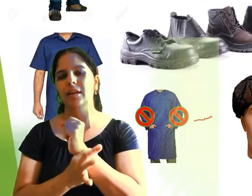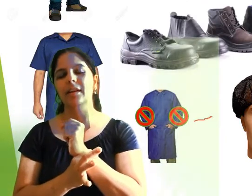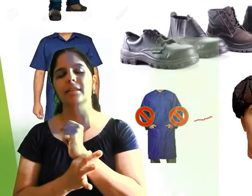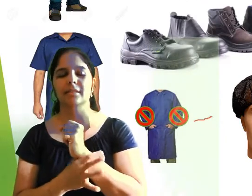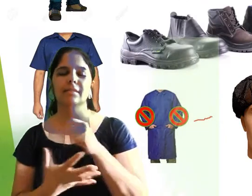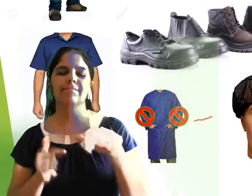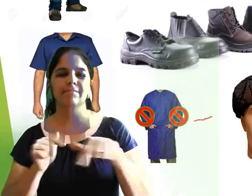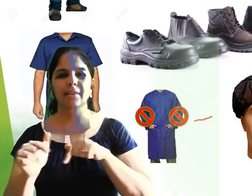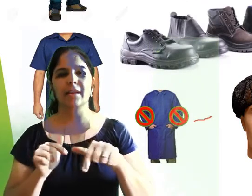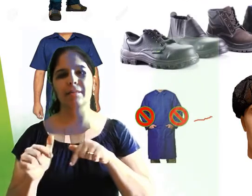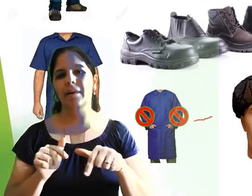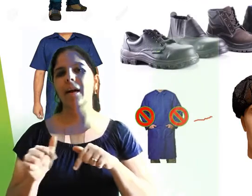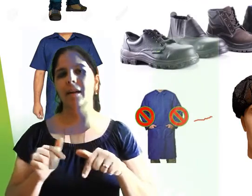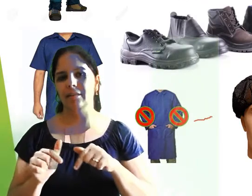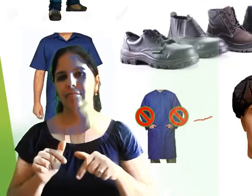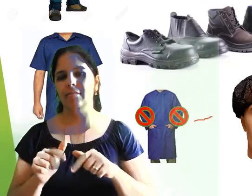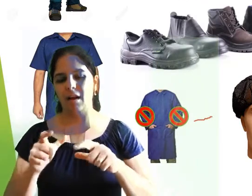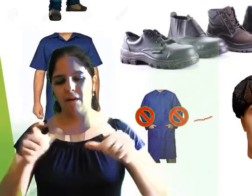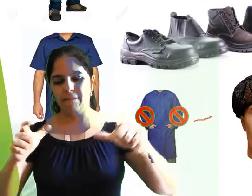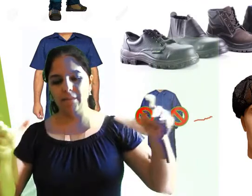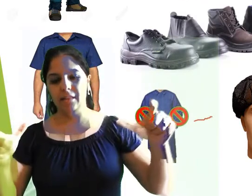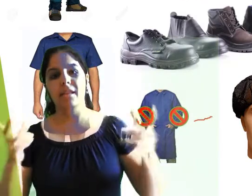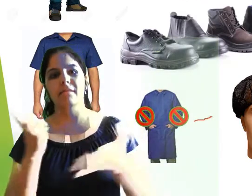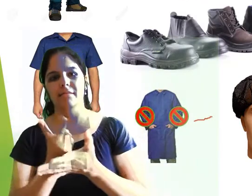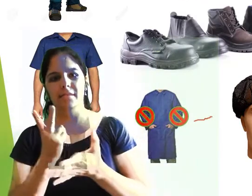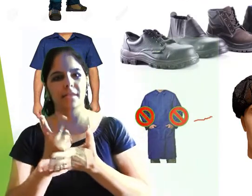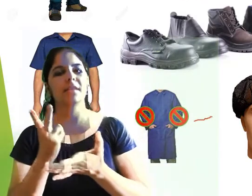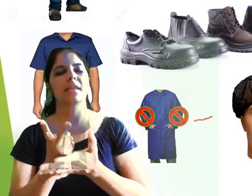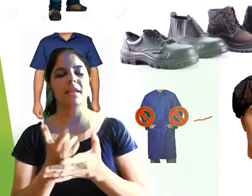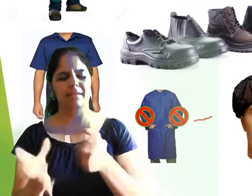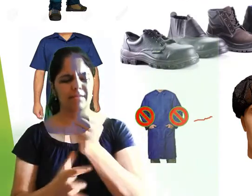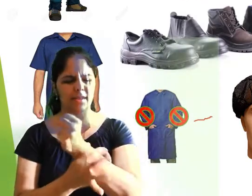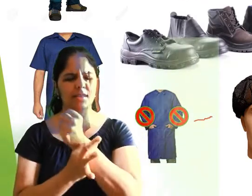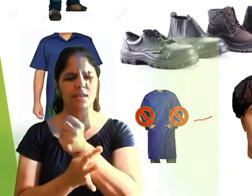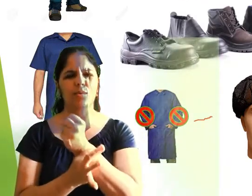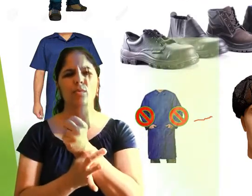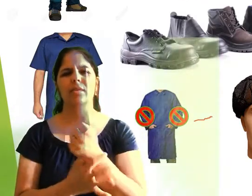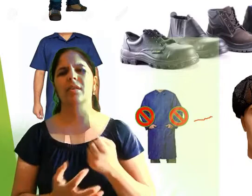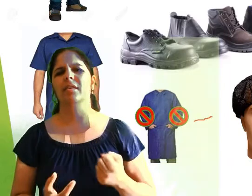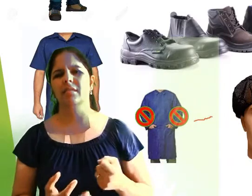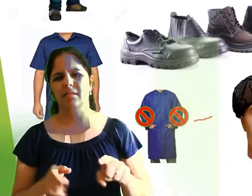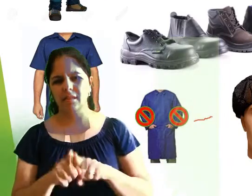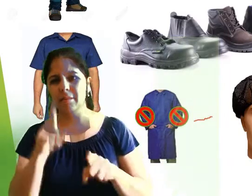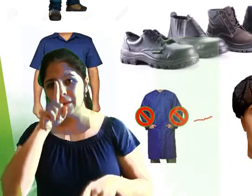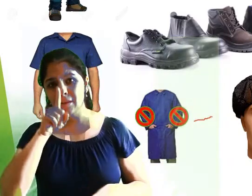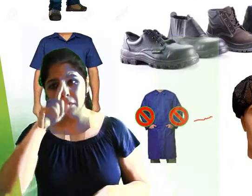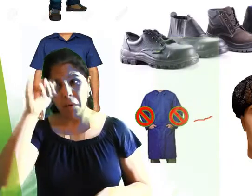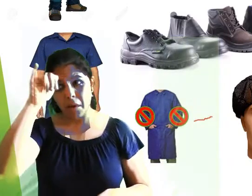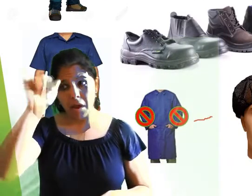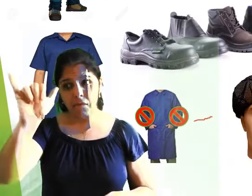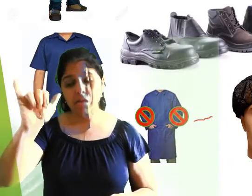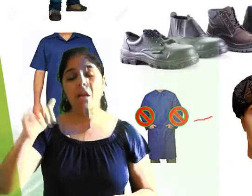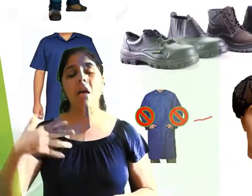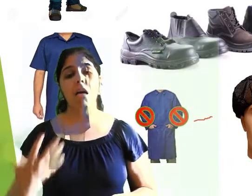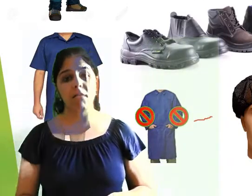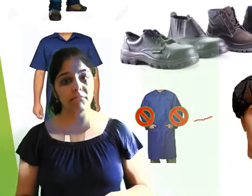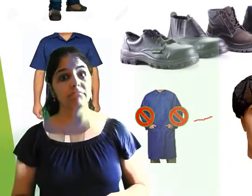segurança, né, reduzir não, aumentar a segurança, né, e reduzir os riscos de